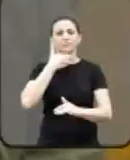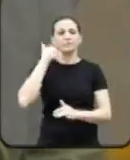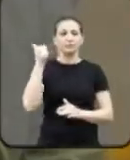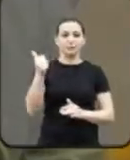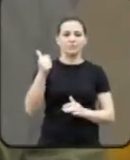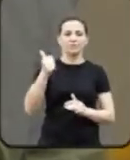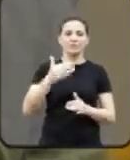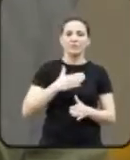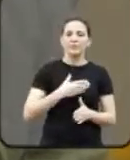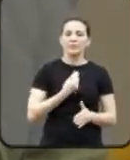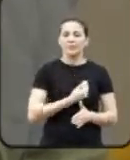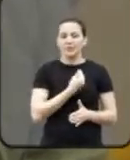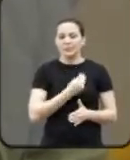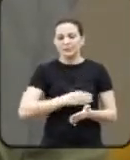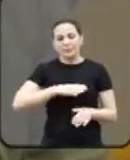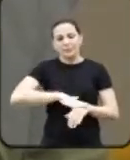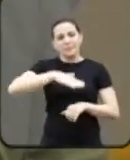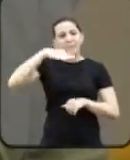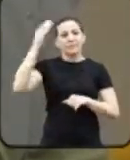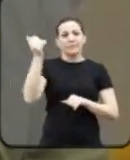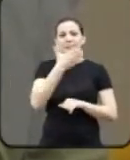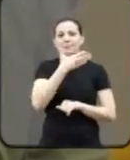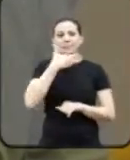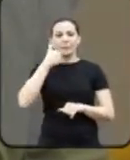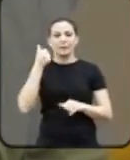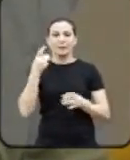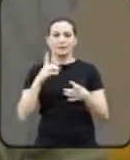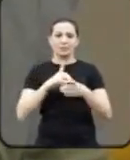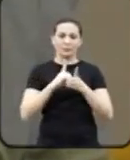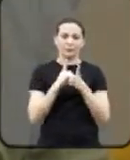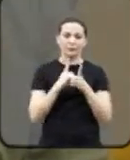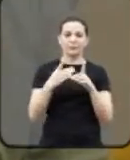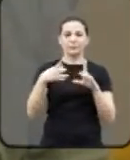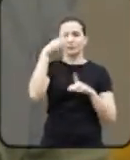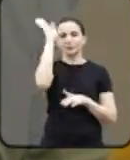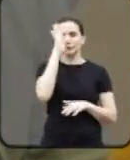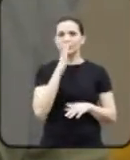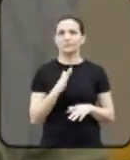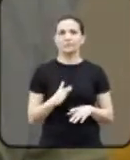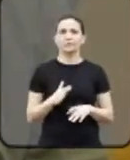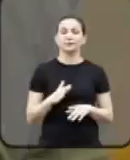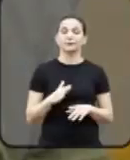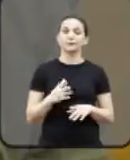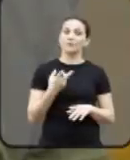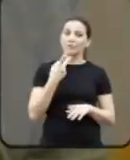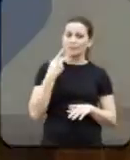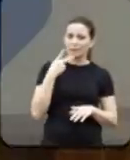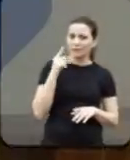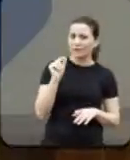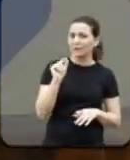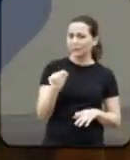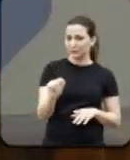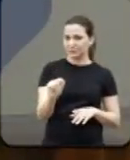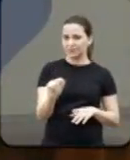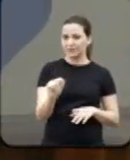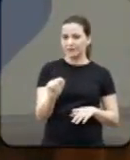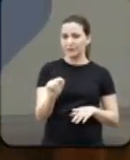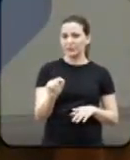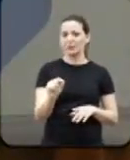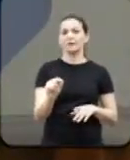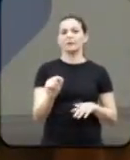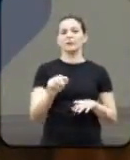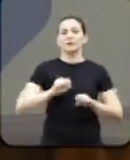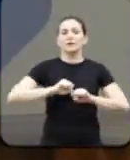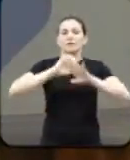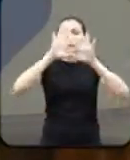né? E quanto mais participar, melhor vai ser para a democracia desse país. Dá para dizer que, entre outras coisas,